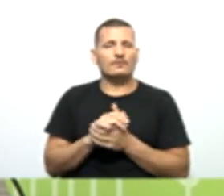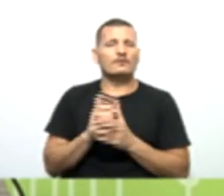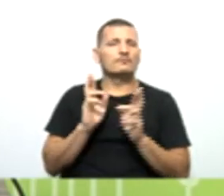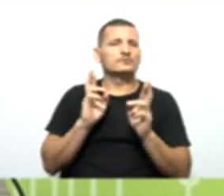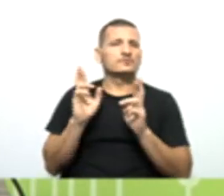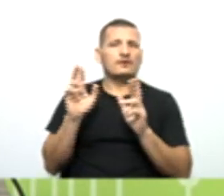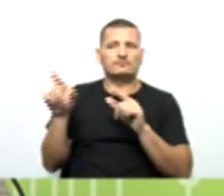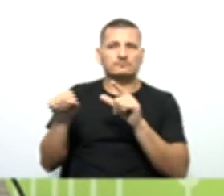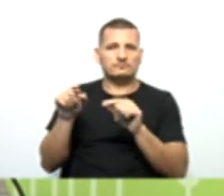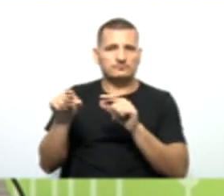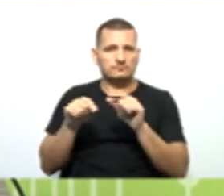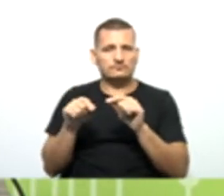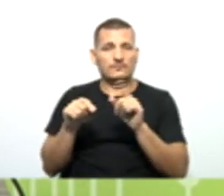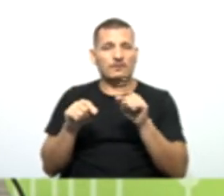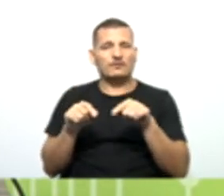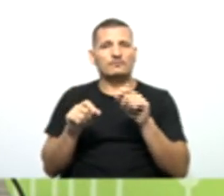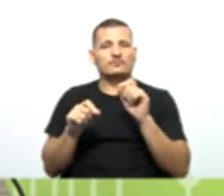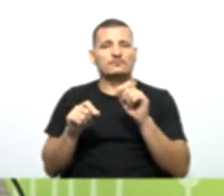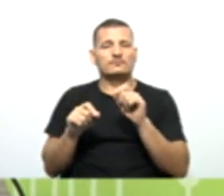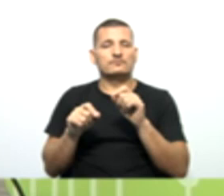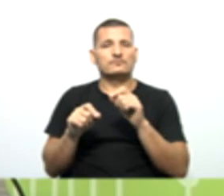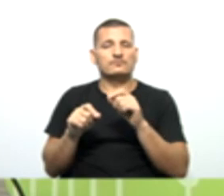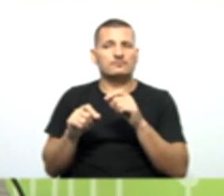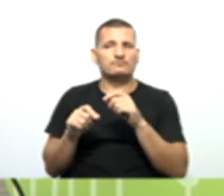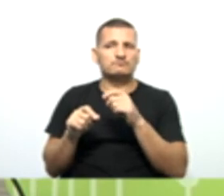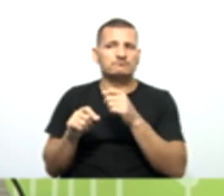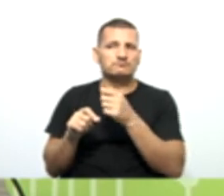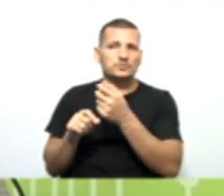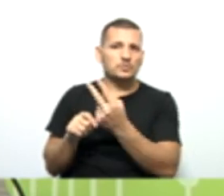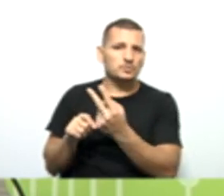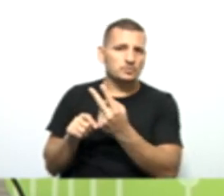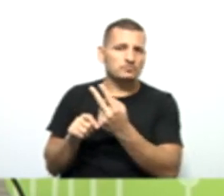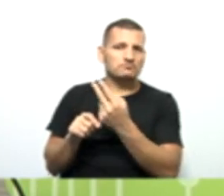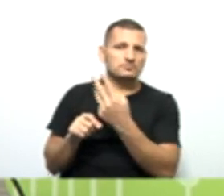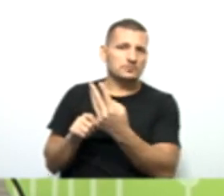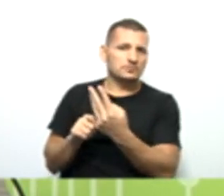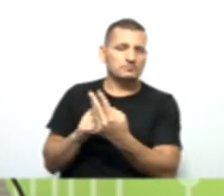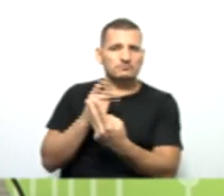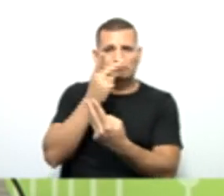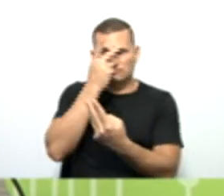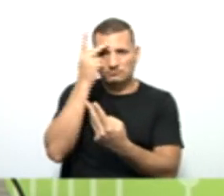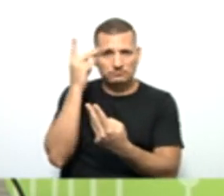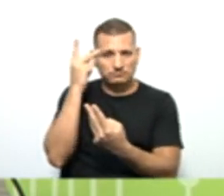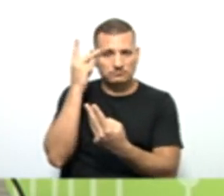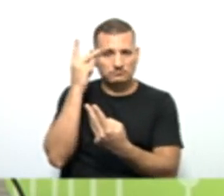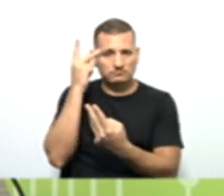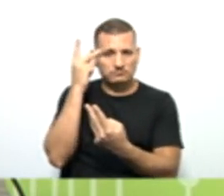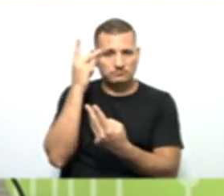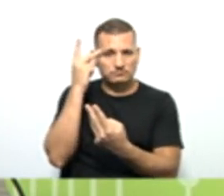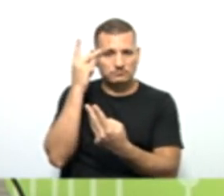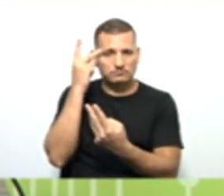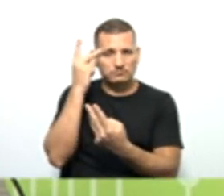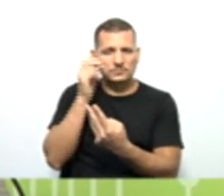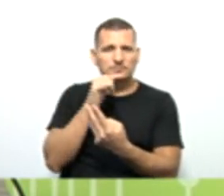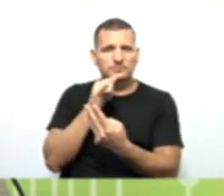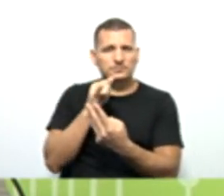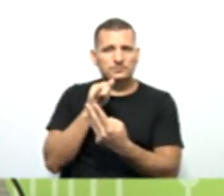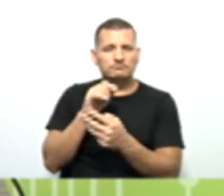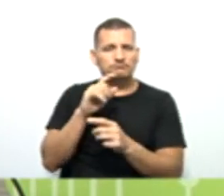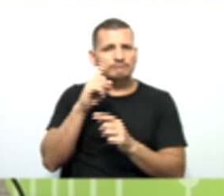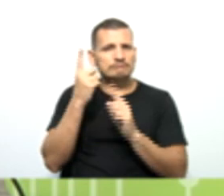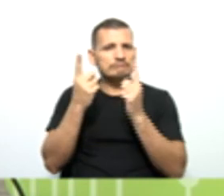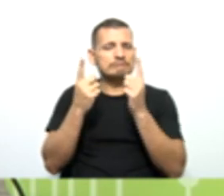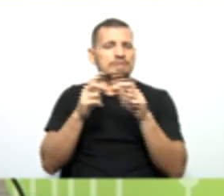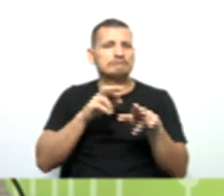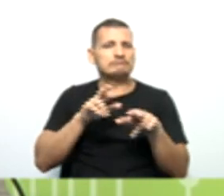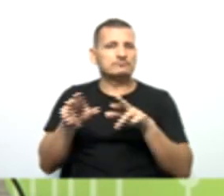responsáveis é você identificar mais de um. Se você listar 2, 3 pessoas, pode ser que ideias diferentes surjam, pode ser que na